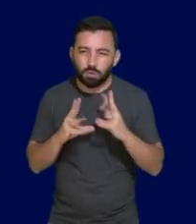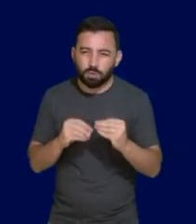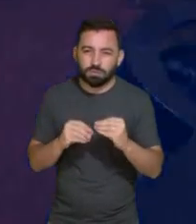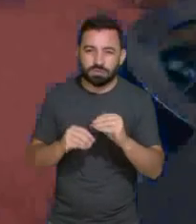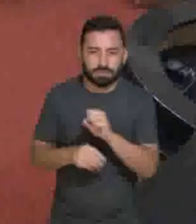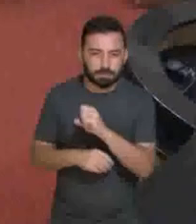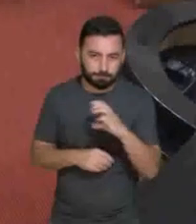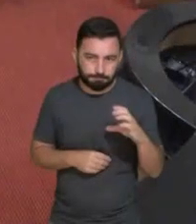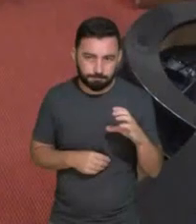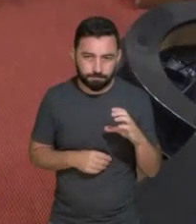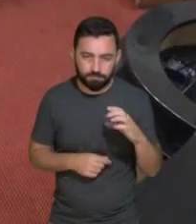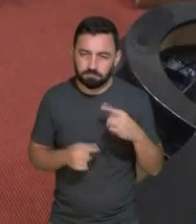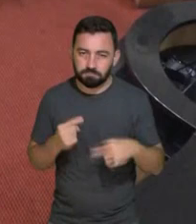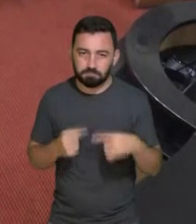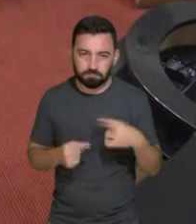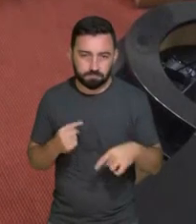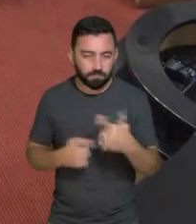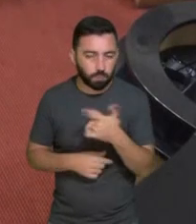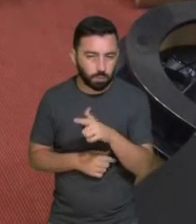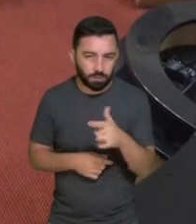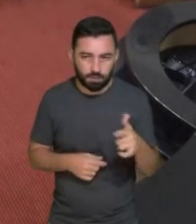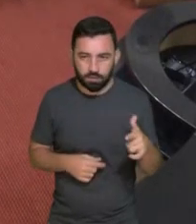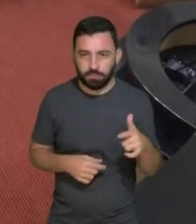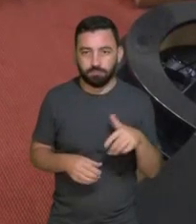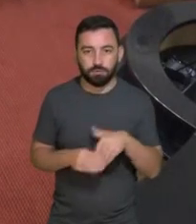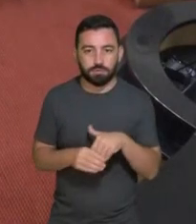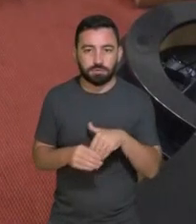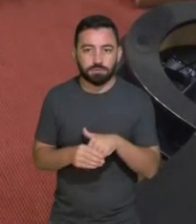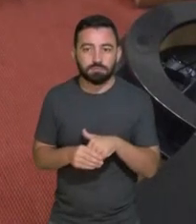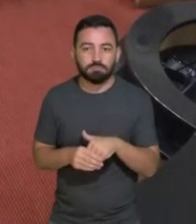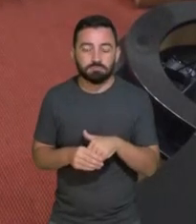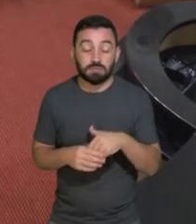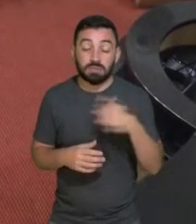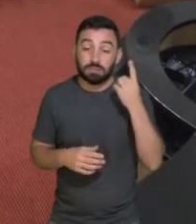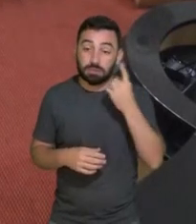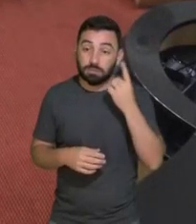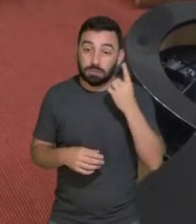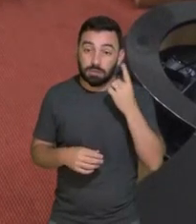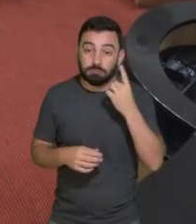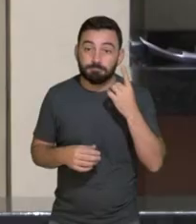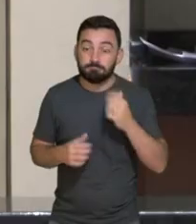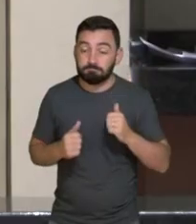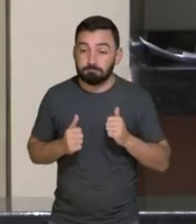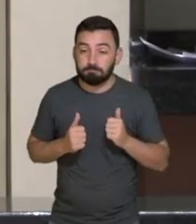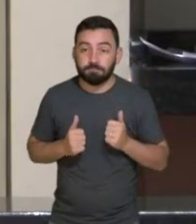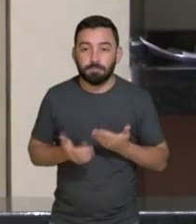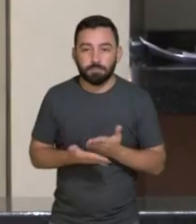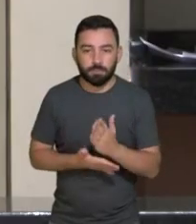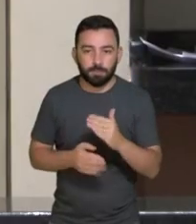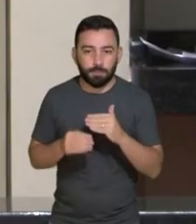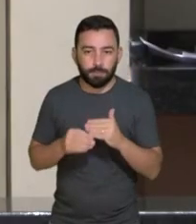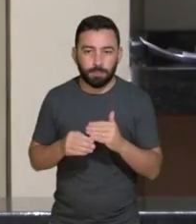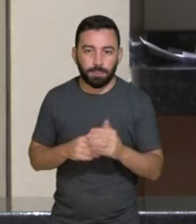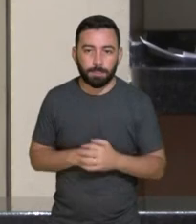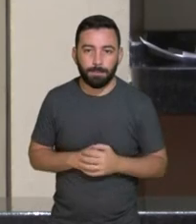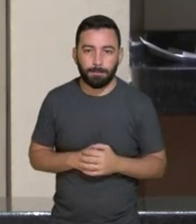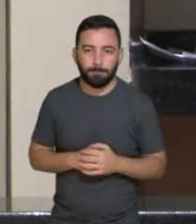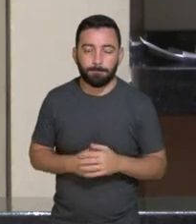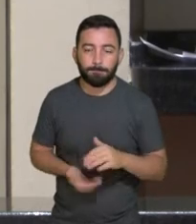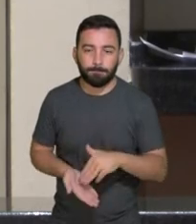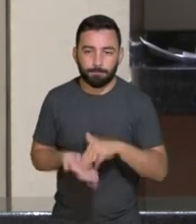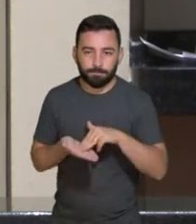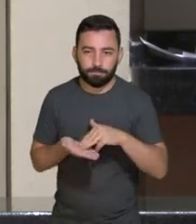em discussão. Não havendo quem queira discutir, em votação. Deputados que aprovam, permaneçam como se encontra. Aprovado por unanimidade.